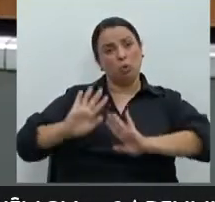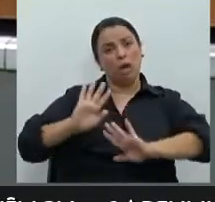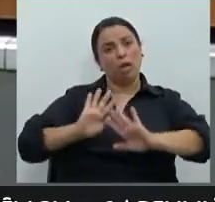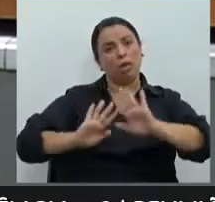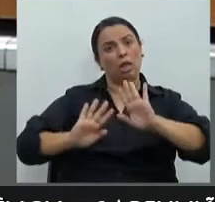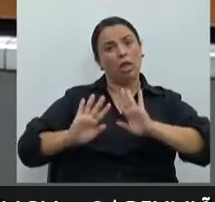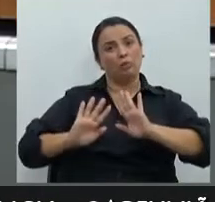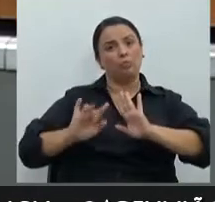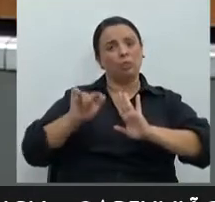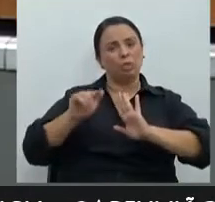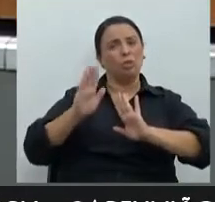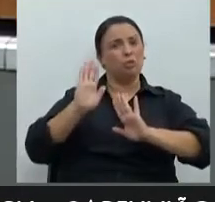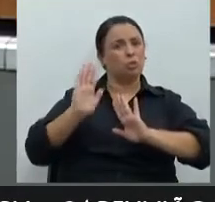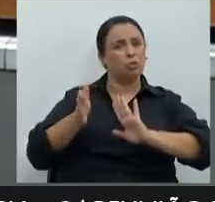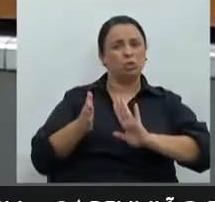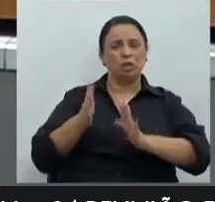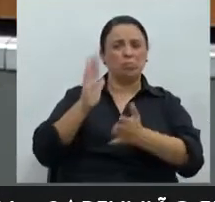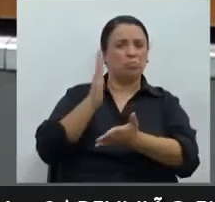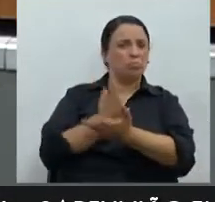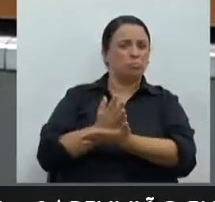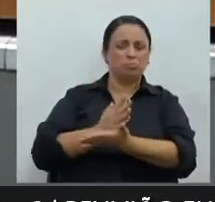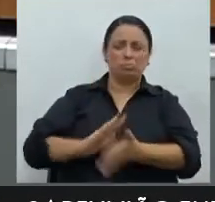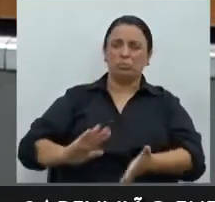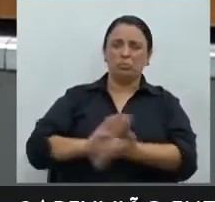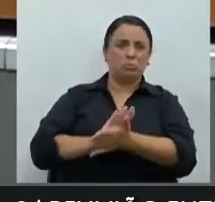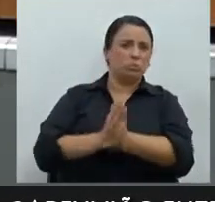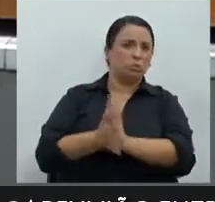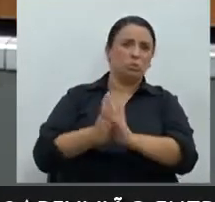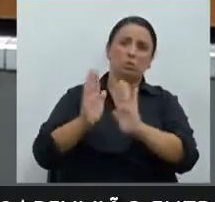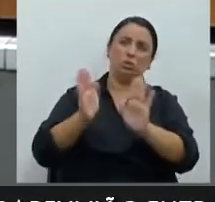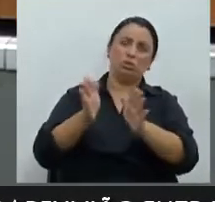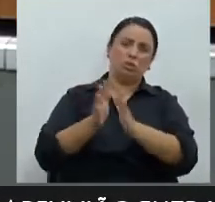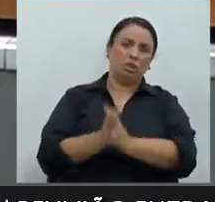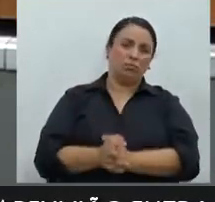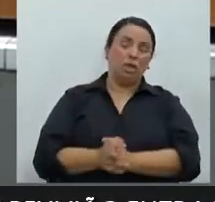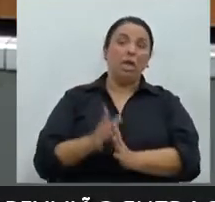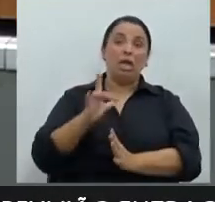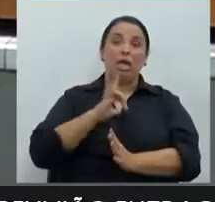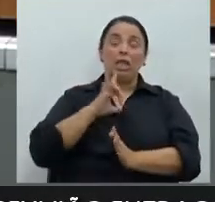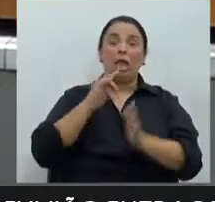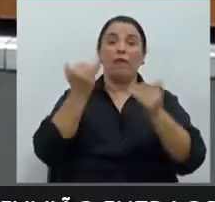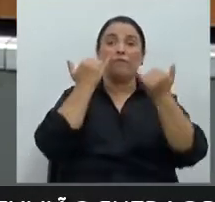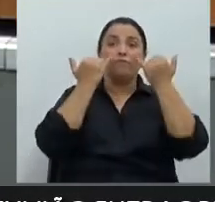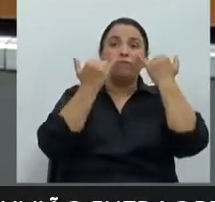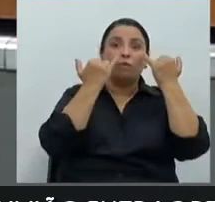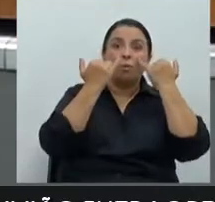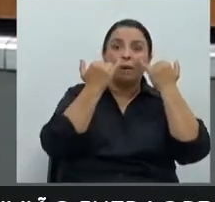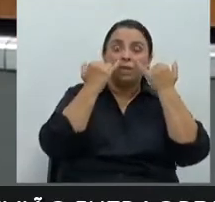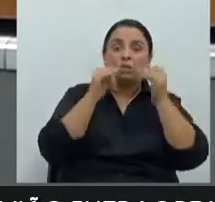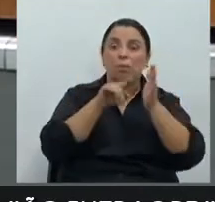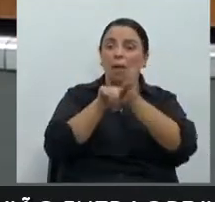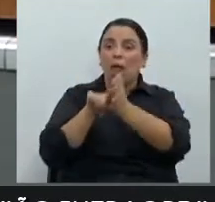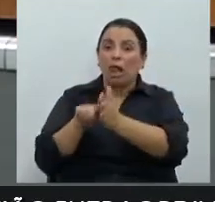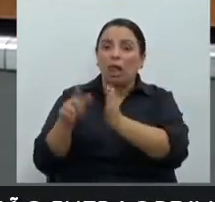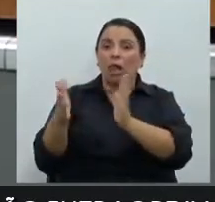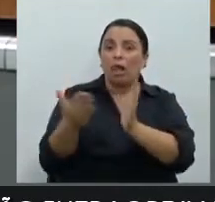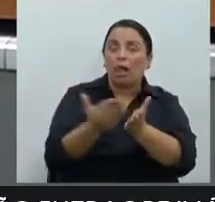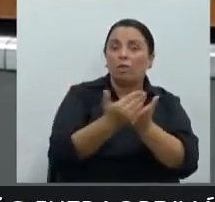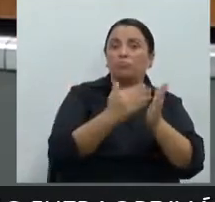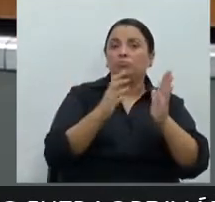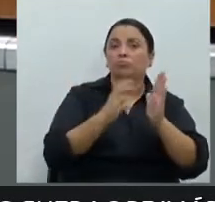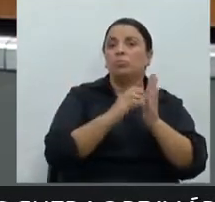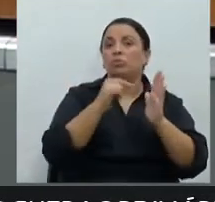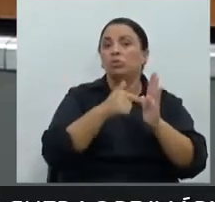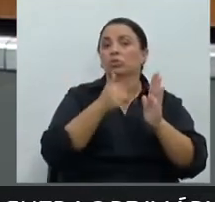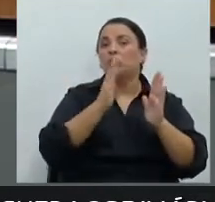Ele já caiu por terra diante dos dados que são oferecidos pelo CAGED e por